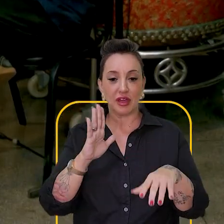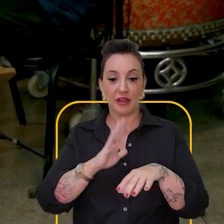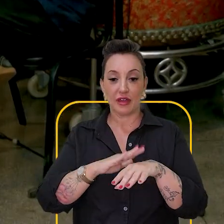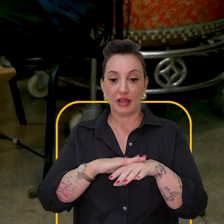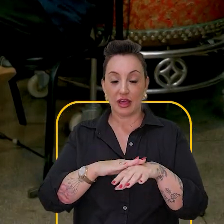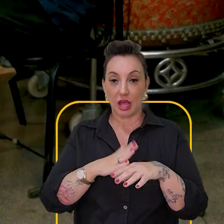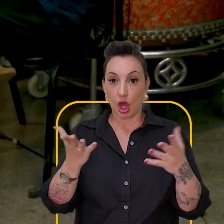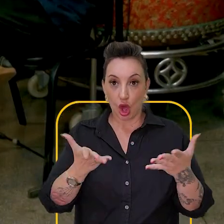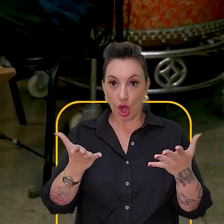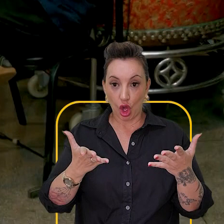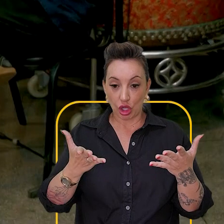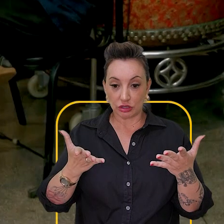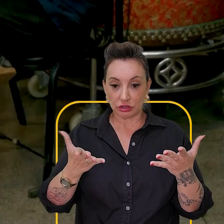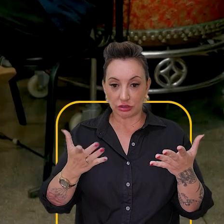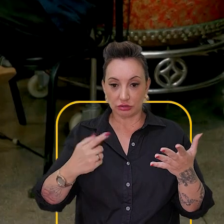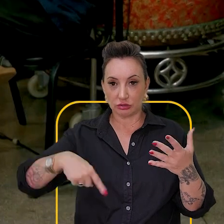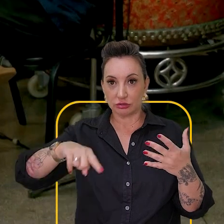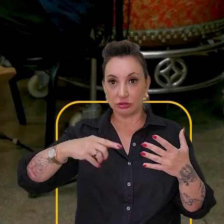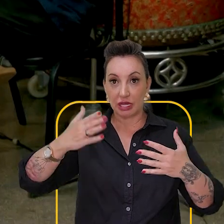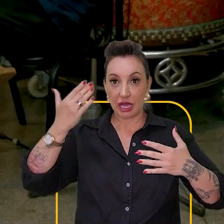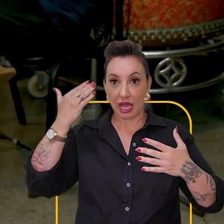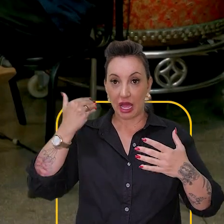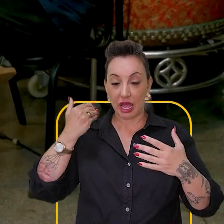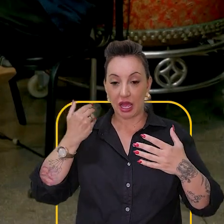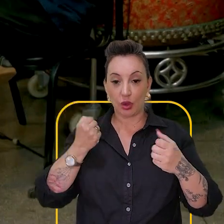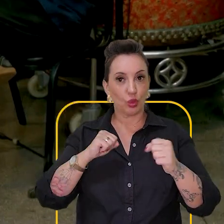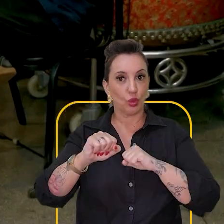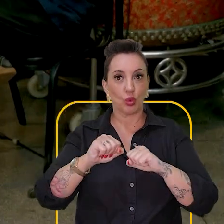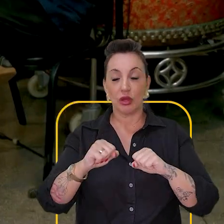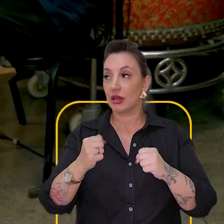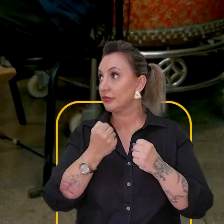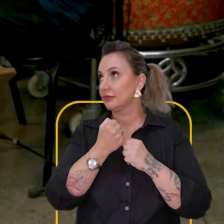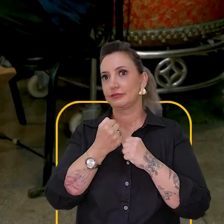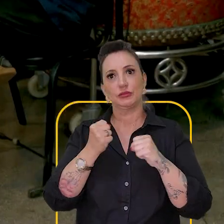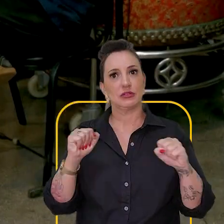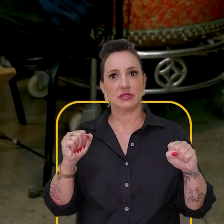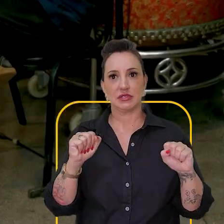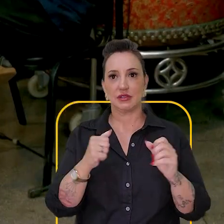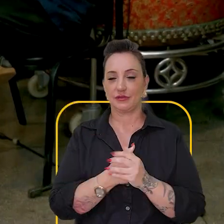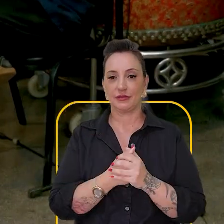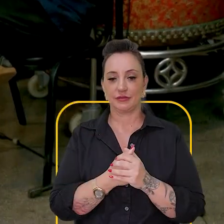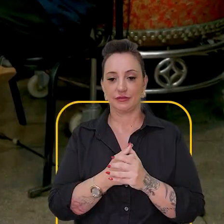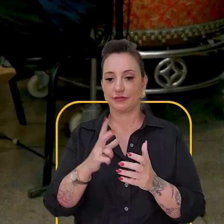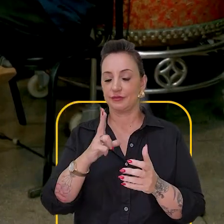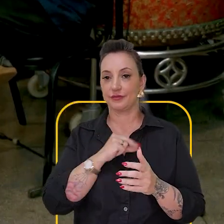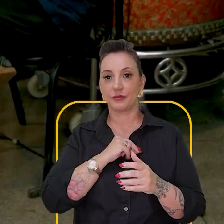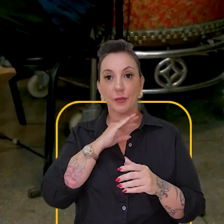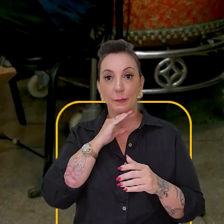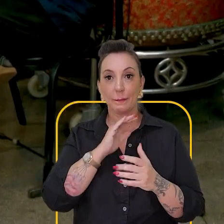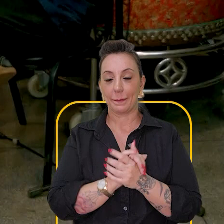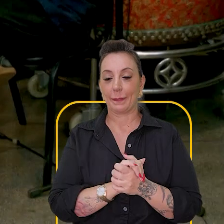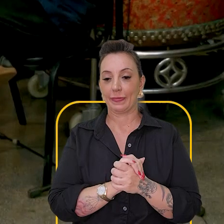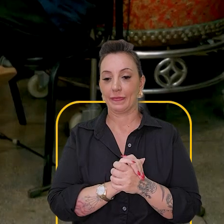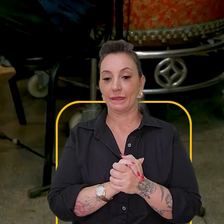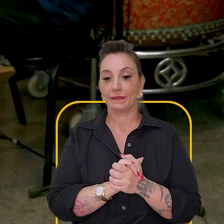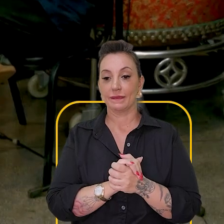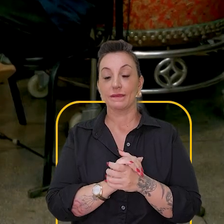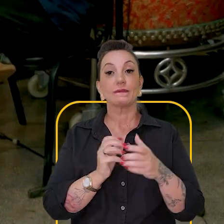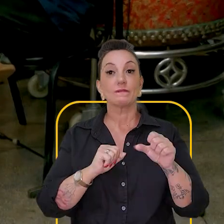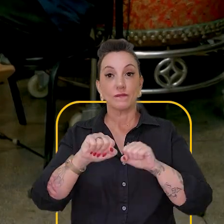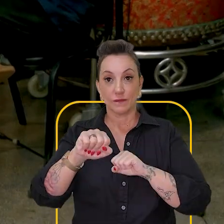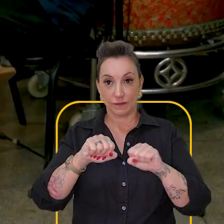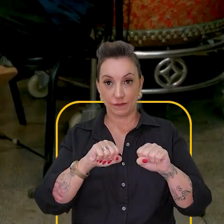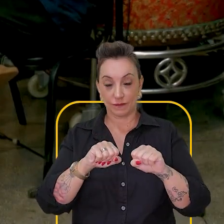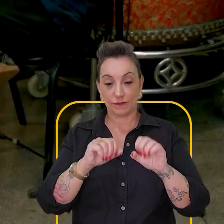para fazer isso que nós estamos fazendo antes do confu é impensável Nossa então assim o